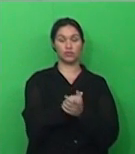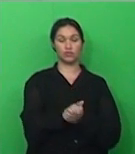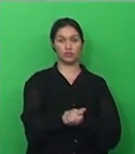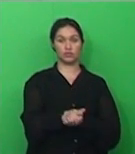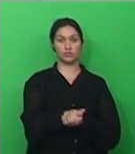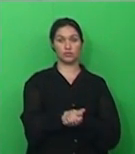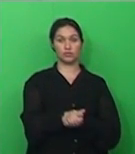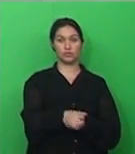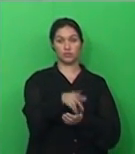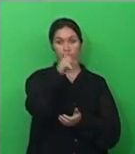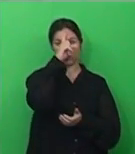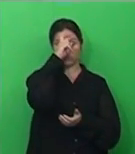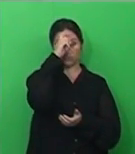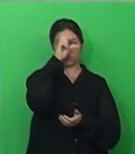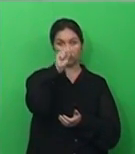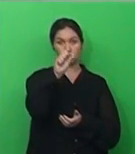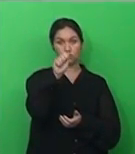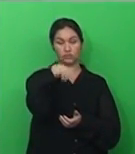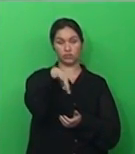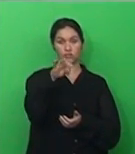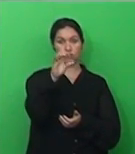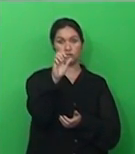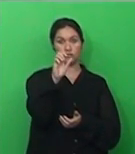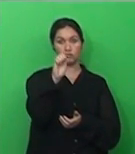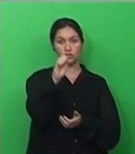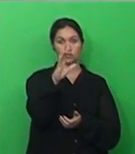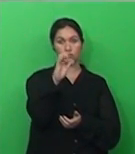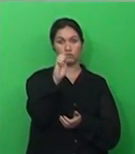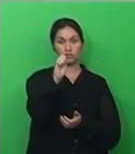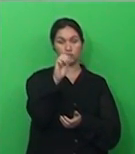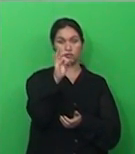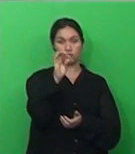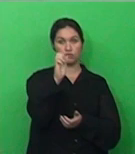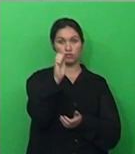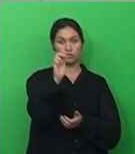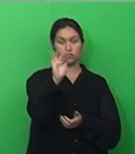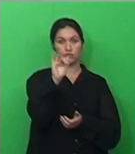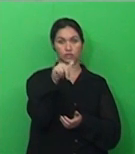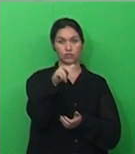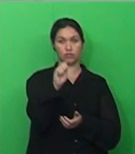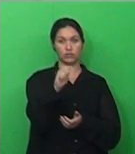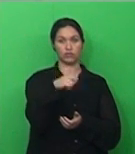do Hospital Materno Infantil, dos atendimentos desde janeiro até agora. Foram